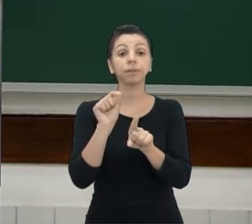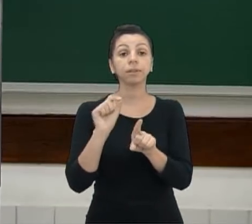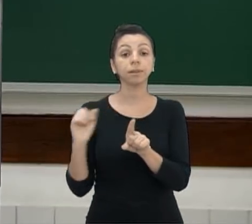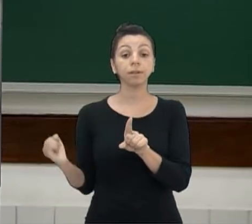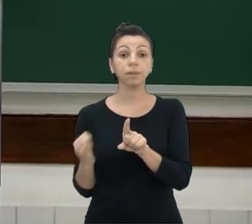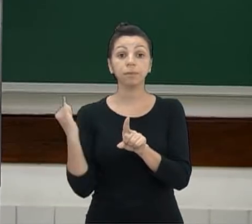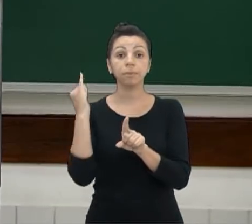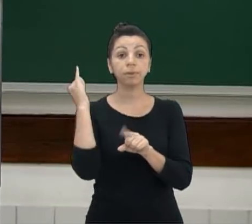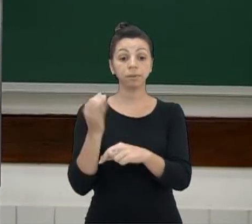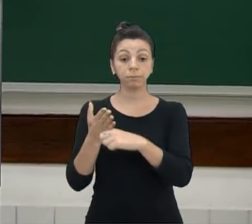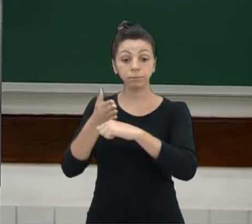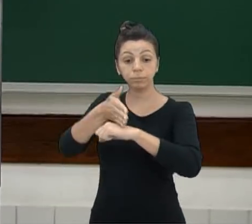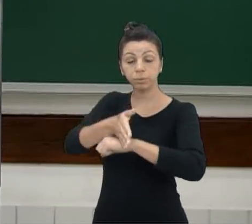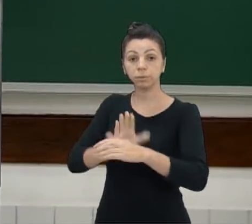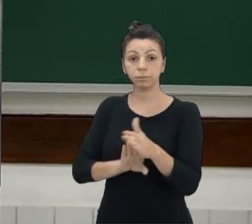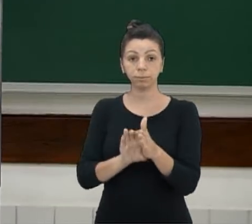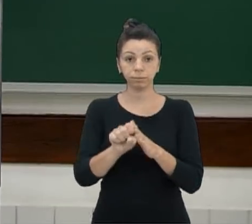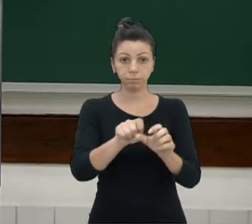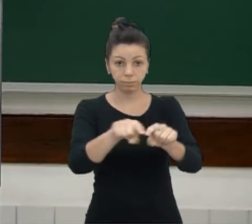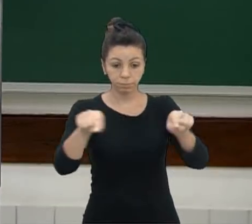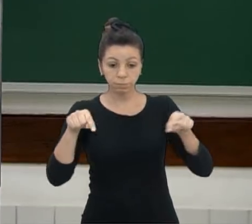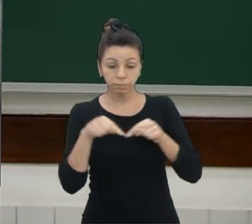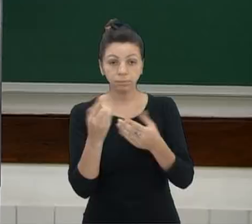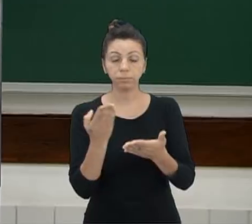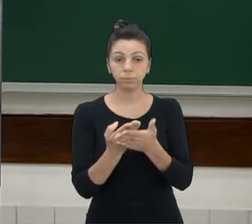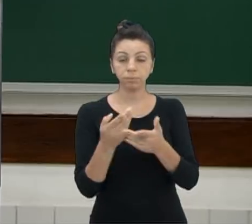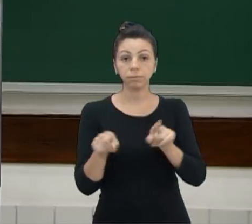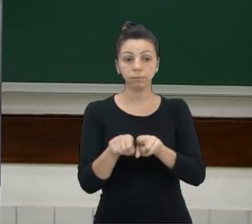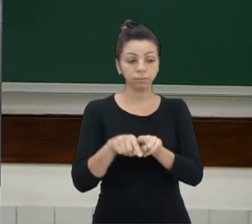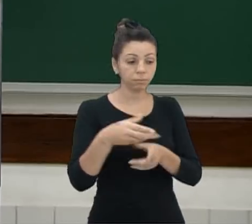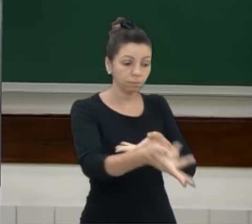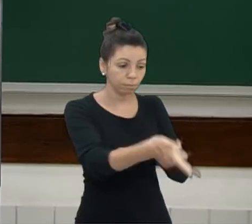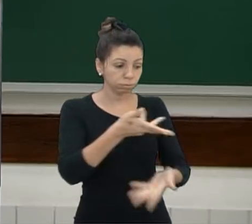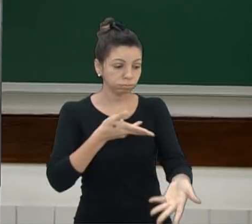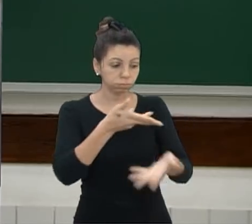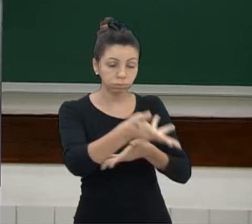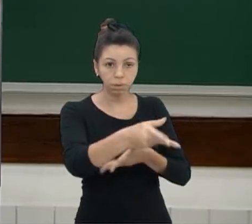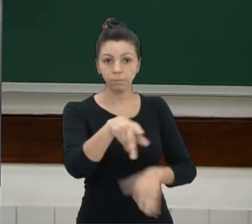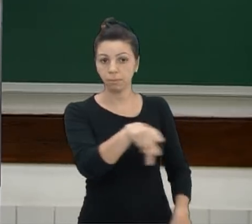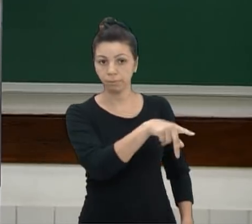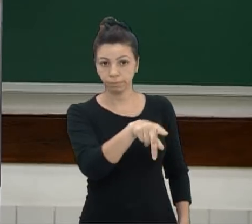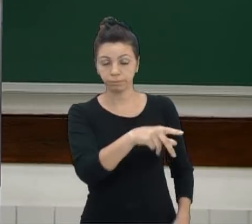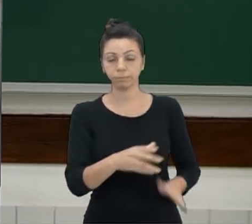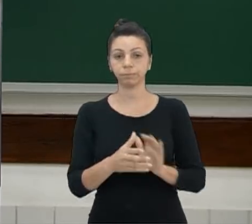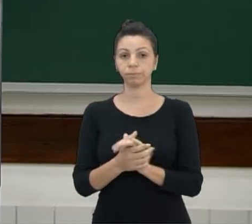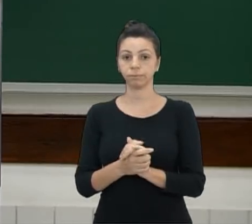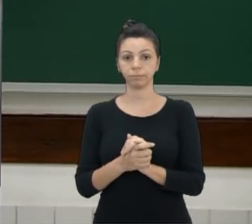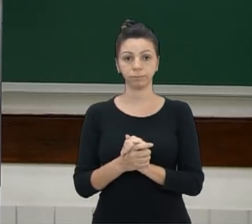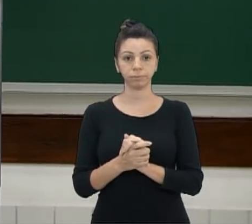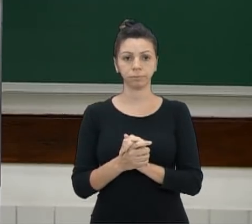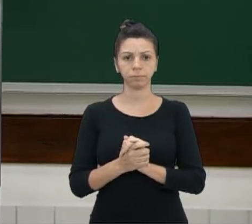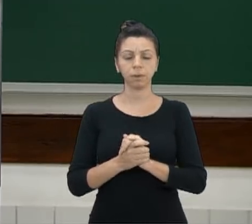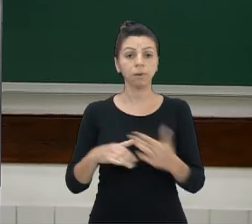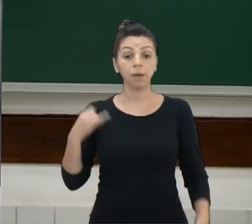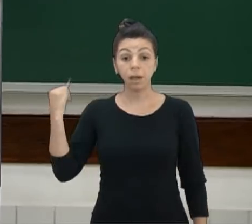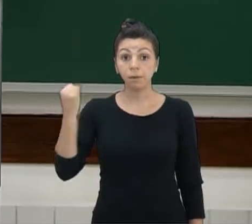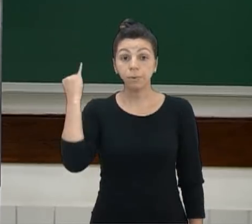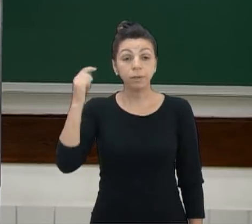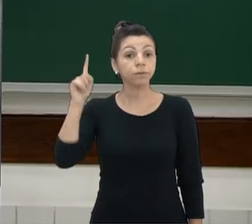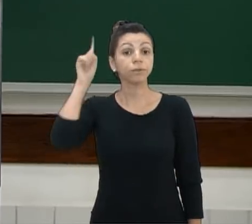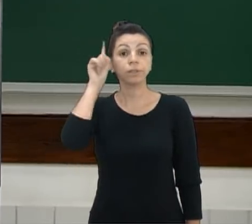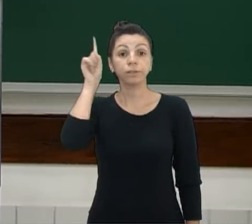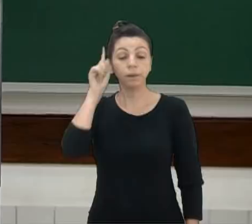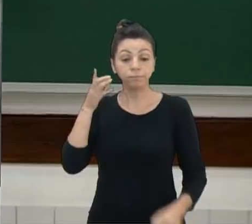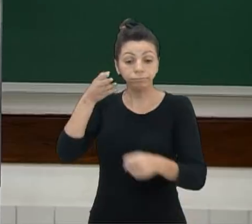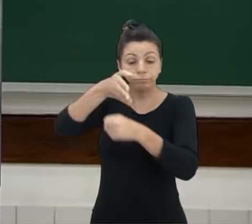importância do acesso diário no Google Classroom e da sua interação com o seu professor ou professora. É fundamental que você acesse diariamente